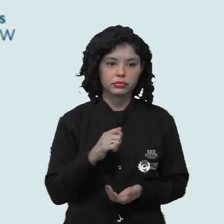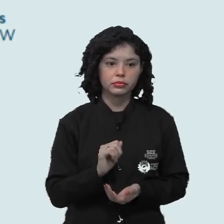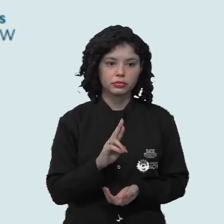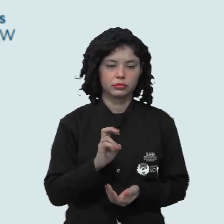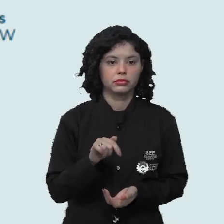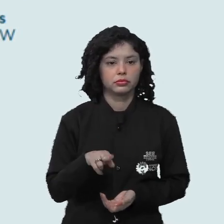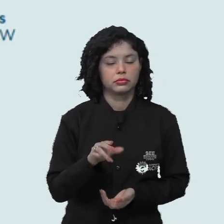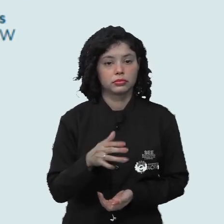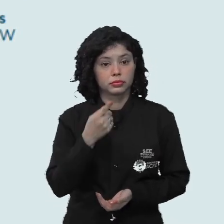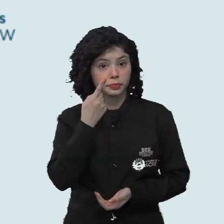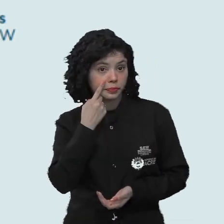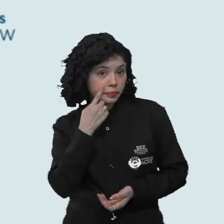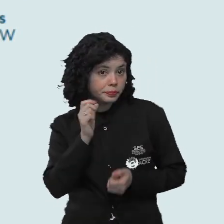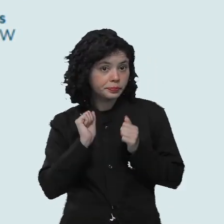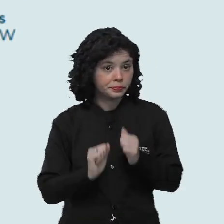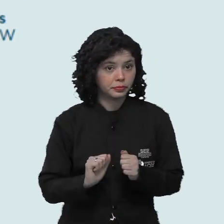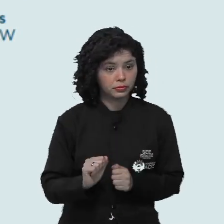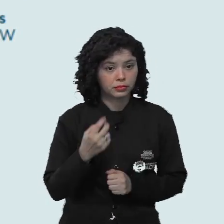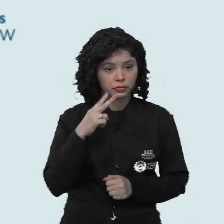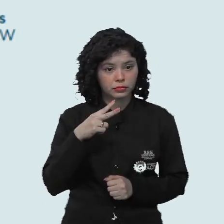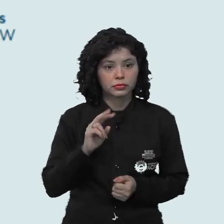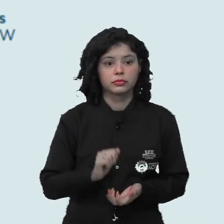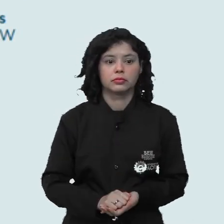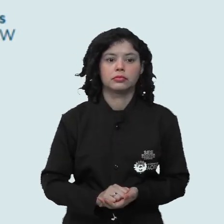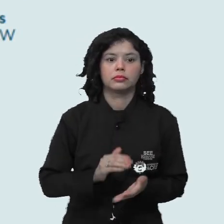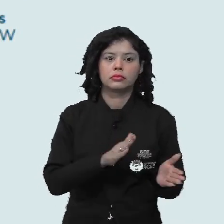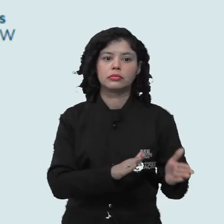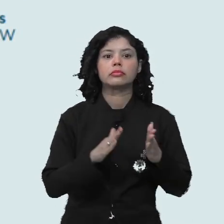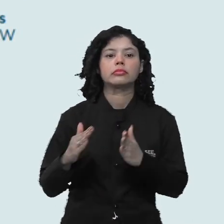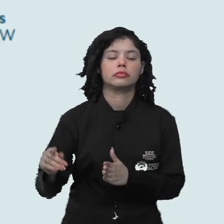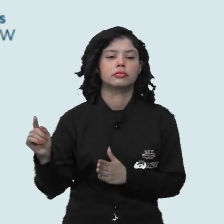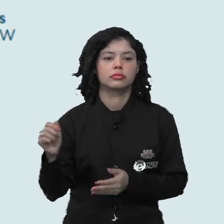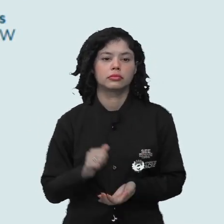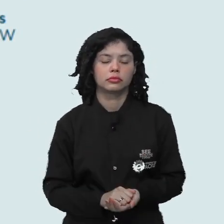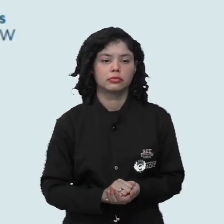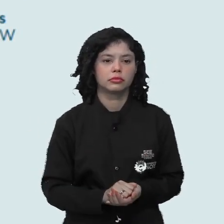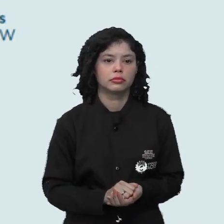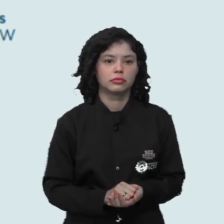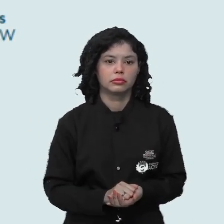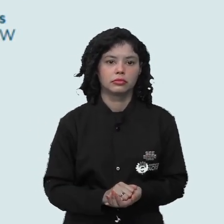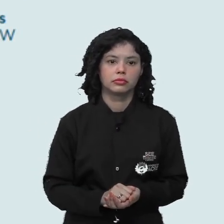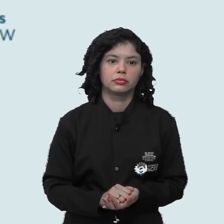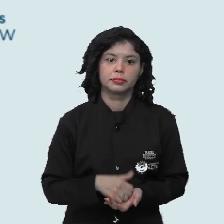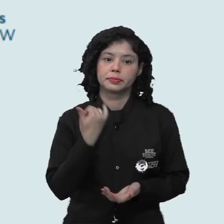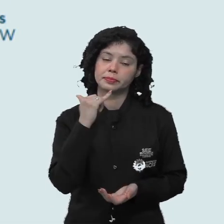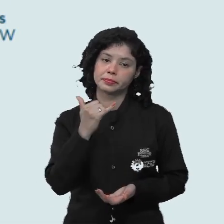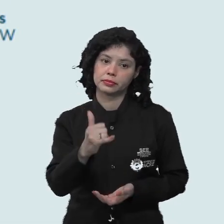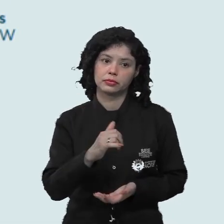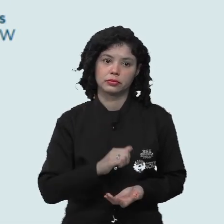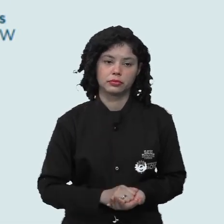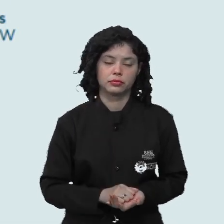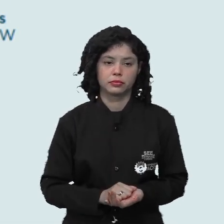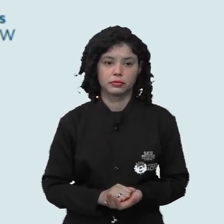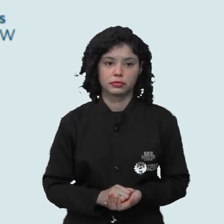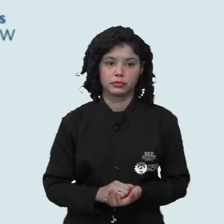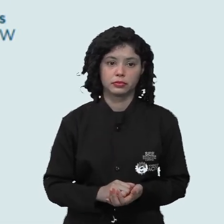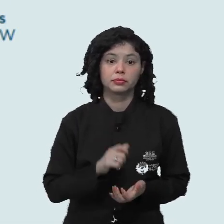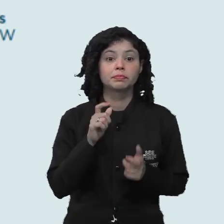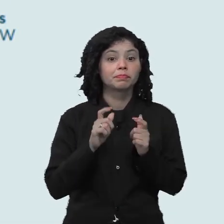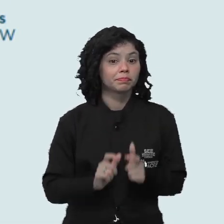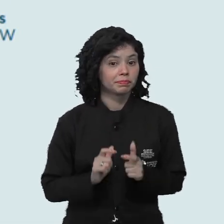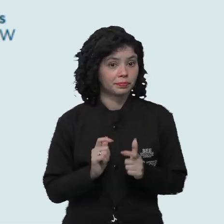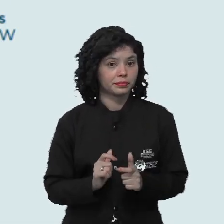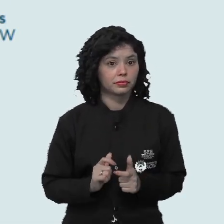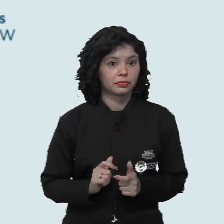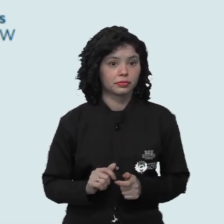eólicos. Então, como vocês podem ver, grande parte aqui dos parques eólicos, né, de energia eólica, ela fica onde?